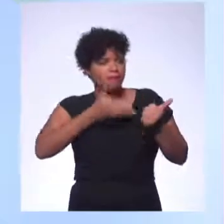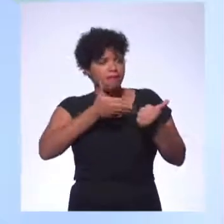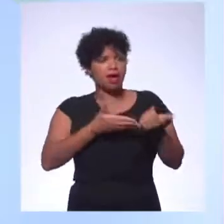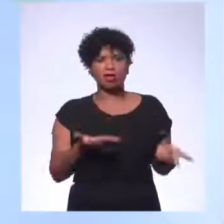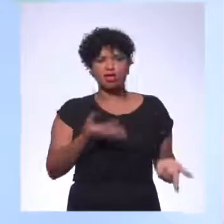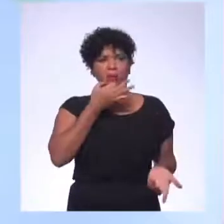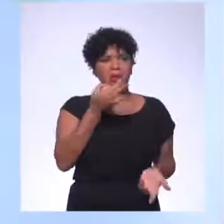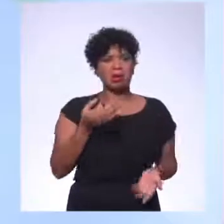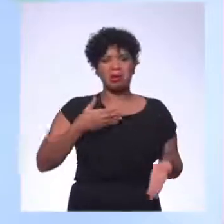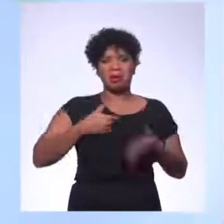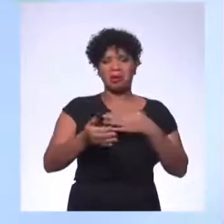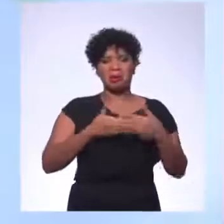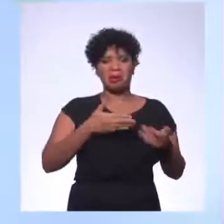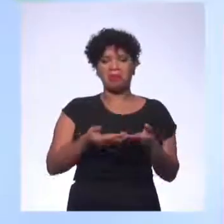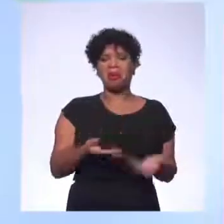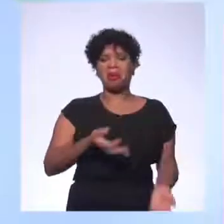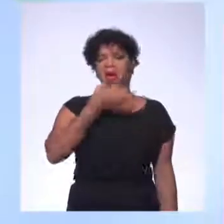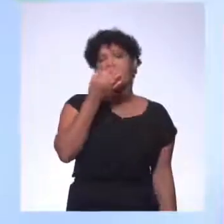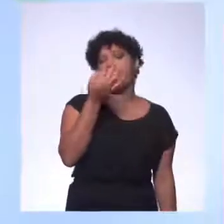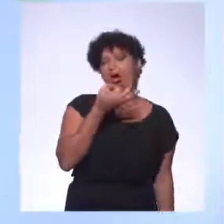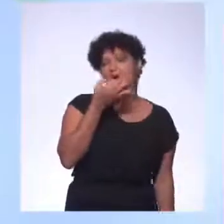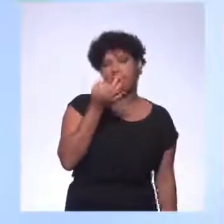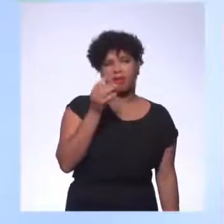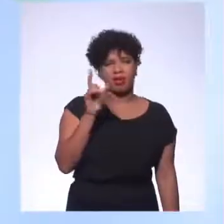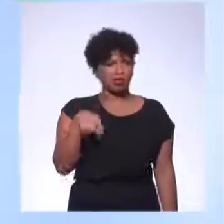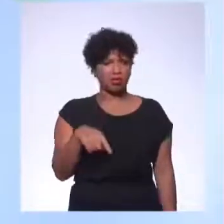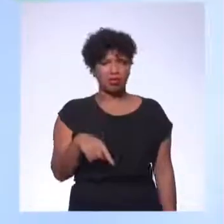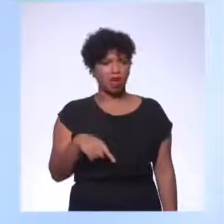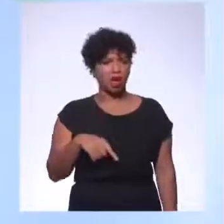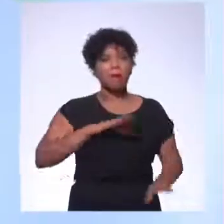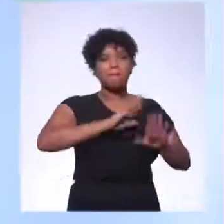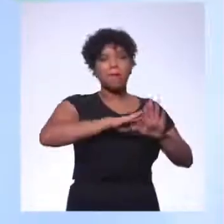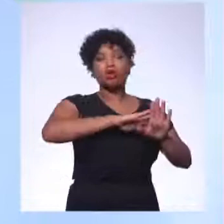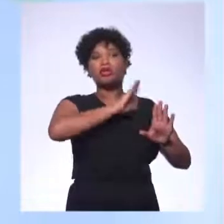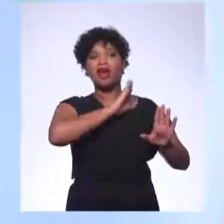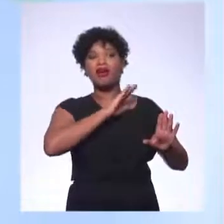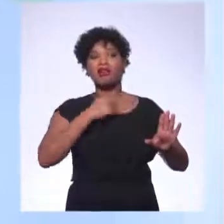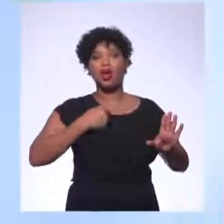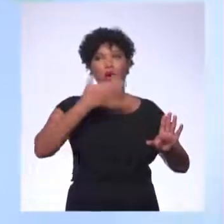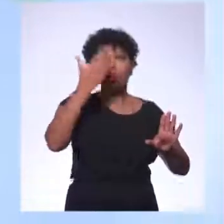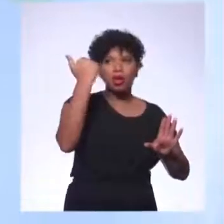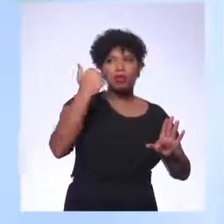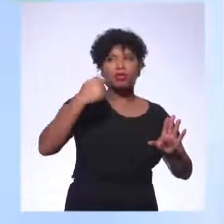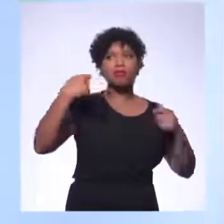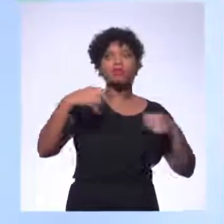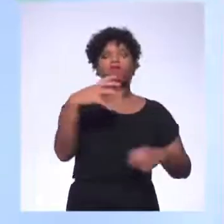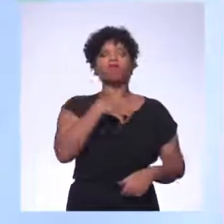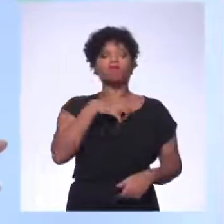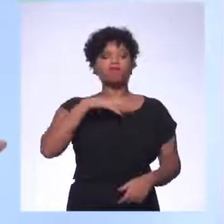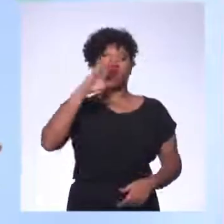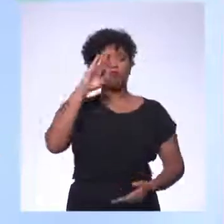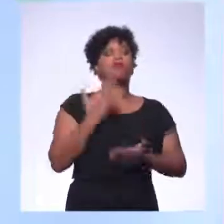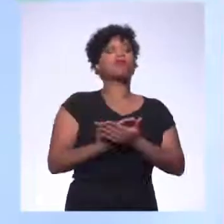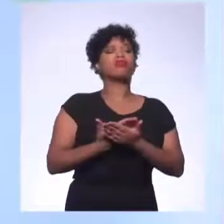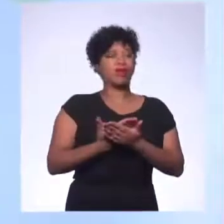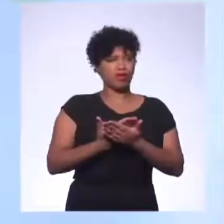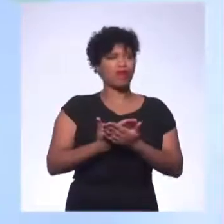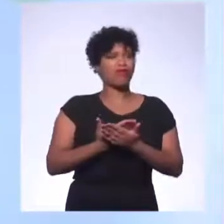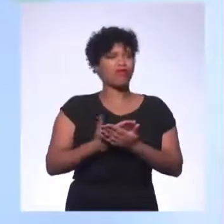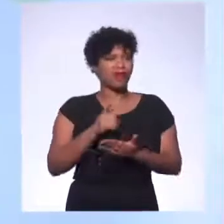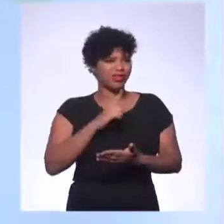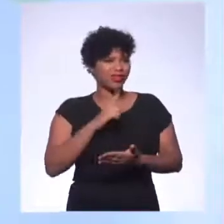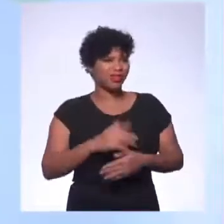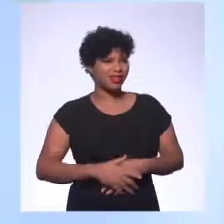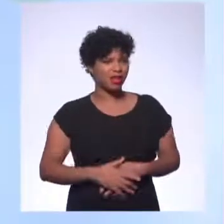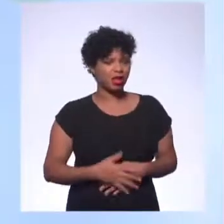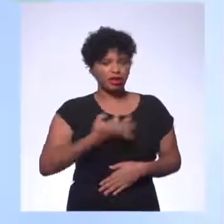essa opinião, né? Se dar, eu achei interessante ele falar essa dar a impressão de, é você passar essa segurança, né, do que você está falando, você